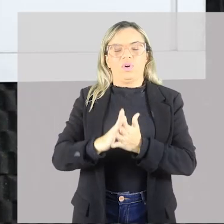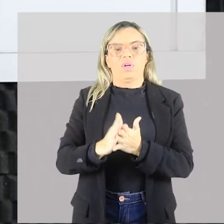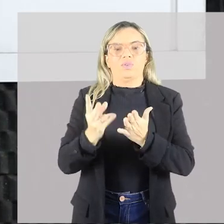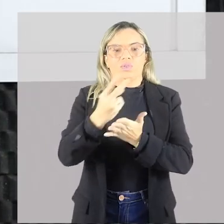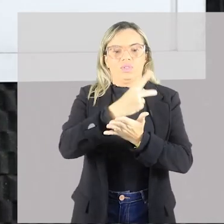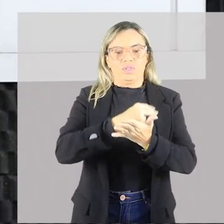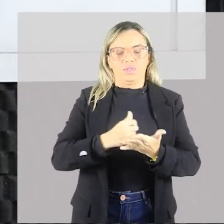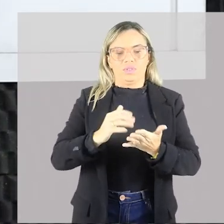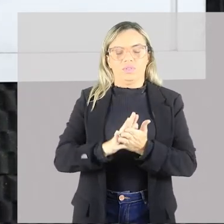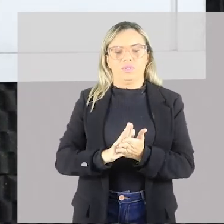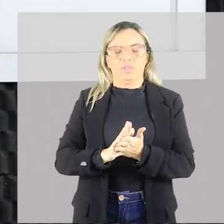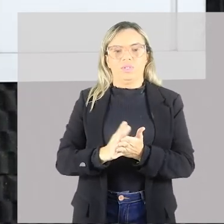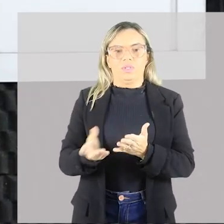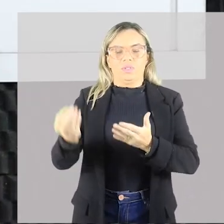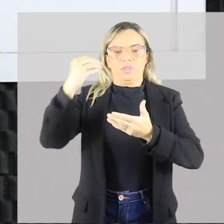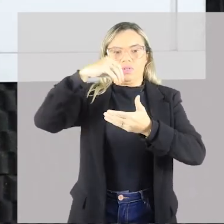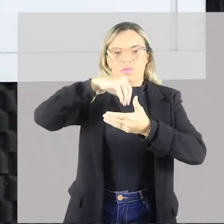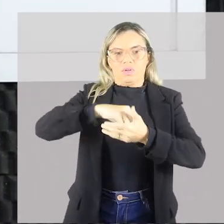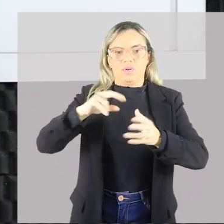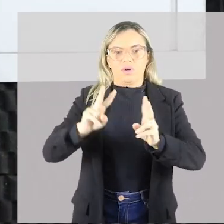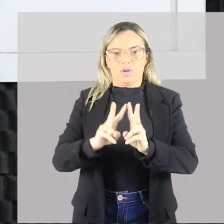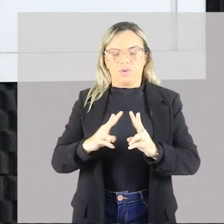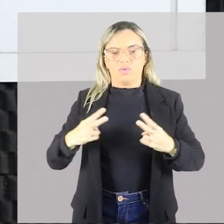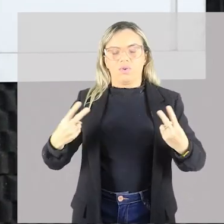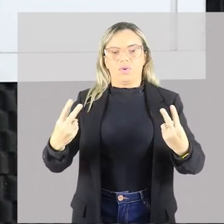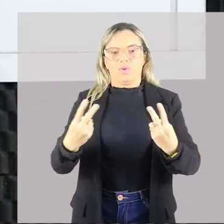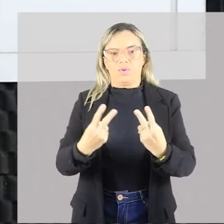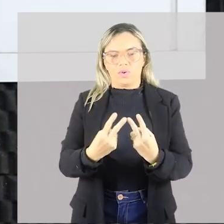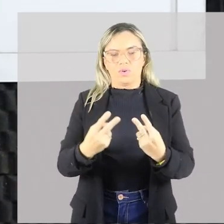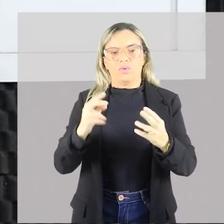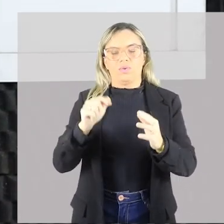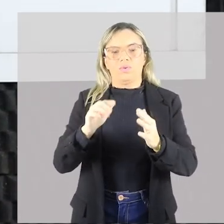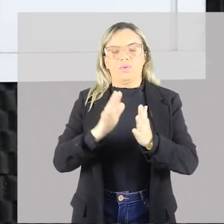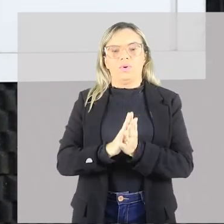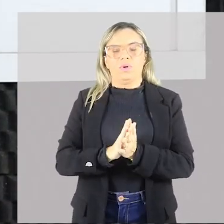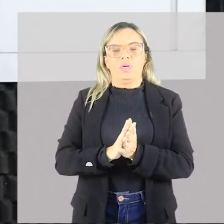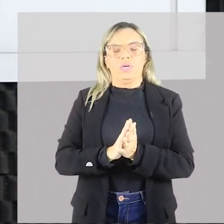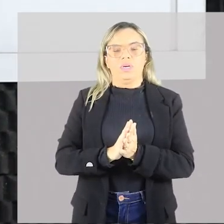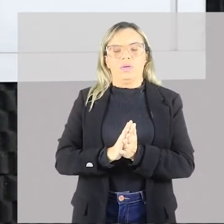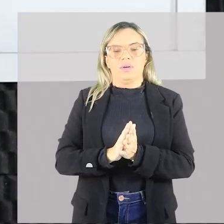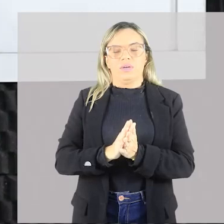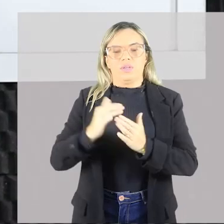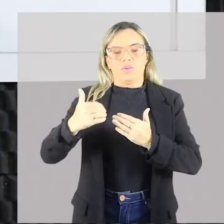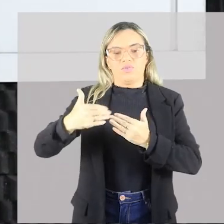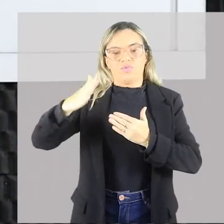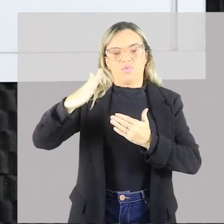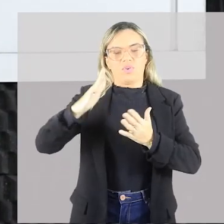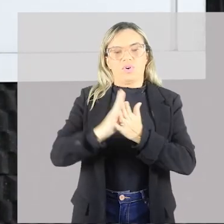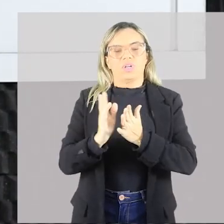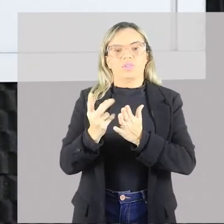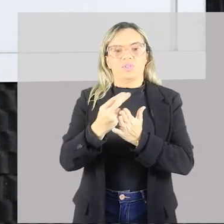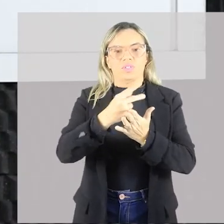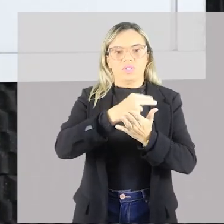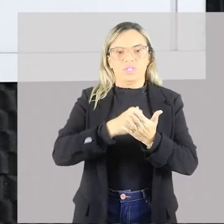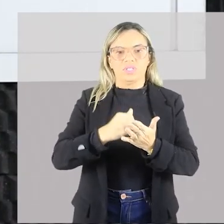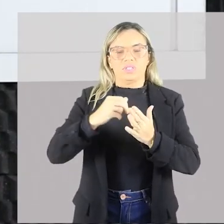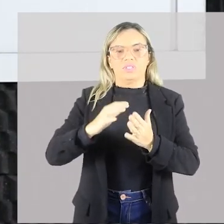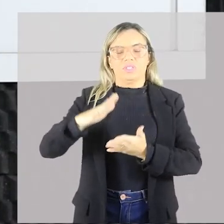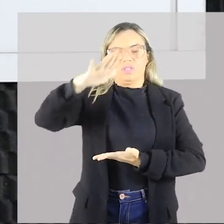área. O espaço interno é volume. É isso que costuma cair, certo? Então, isso aqui é um